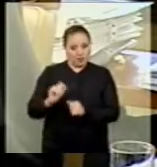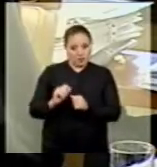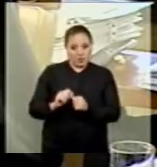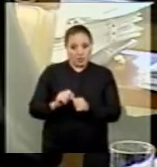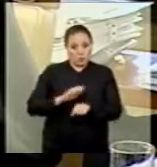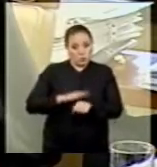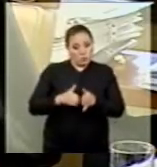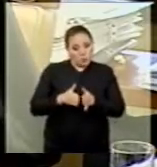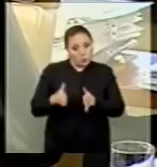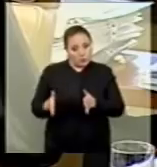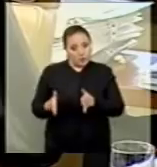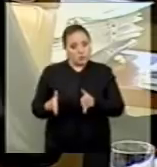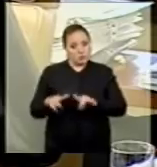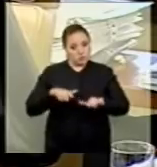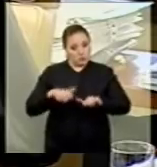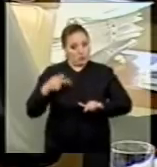mandato